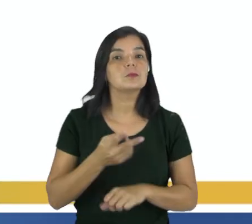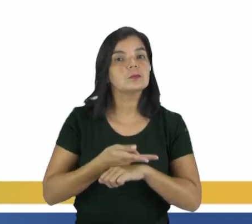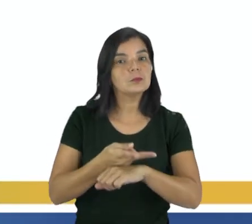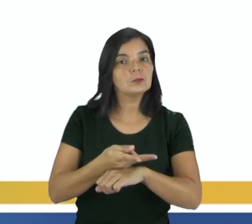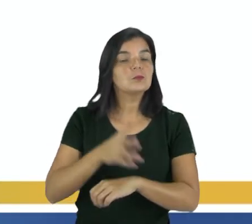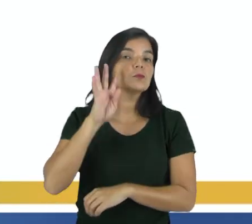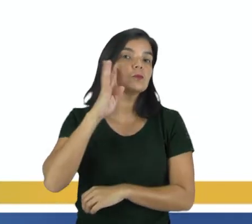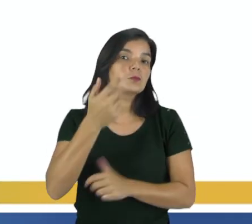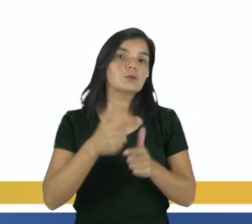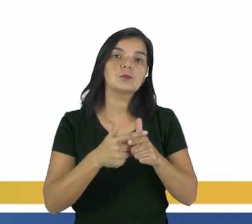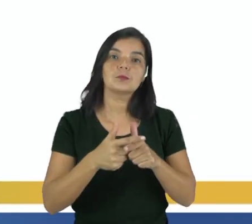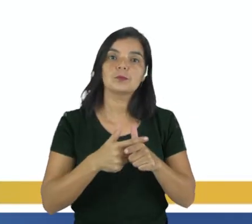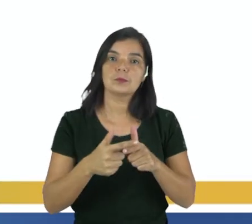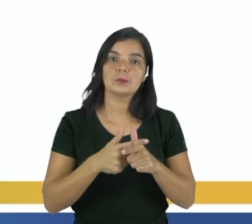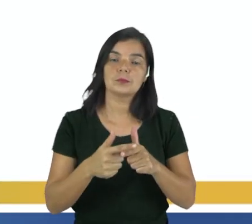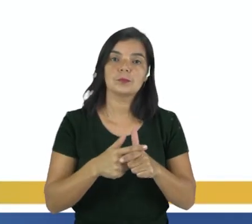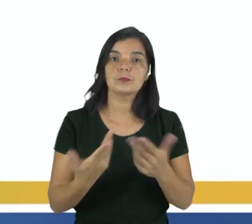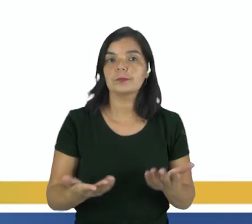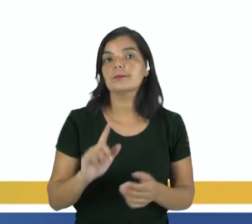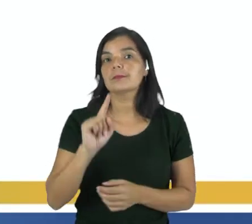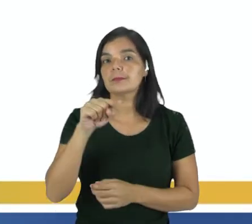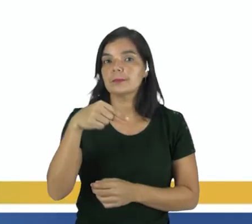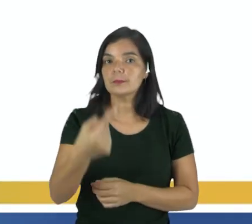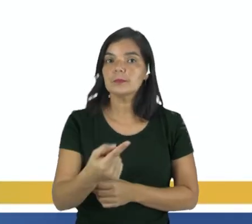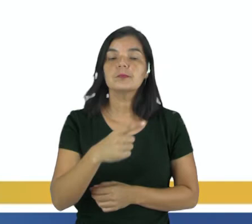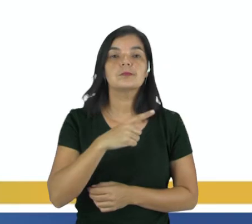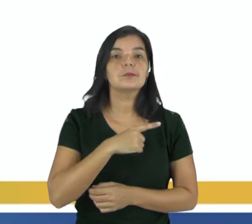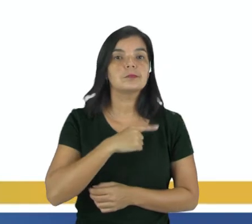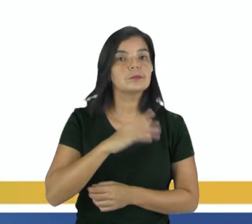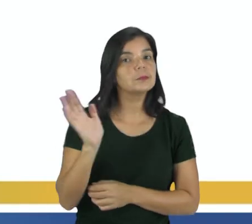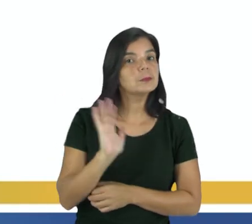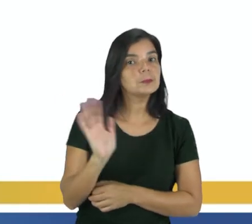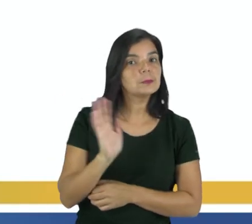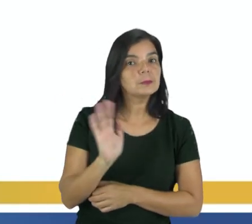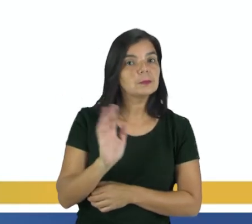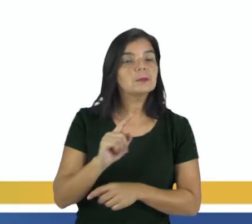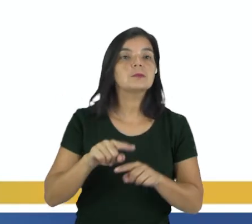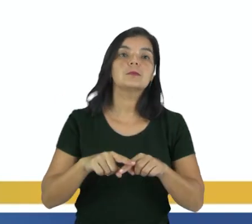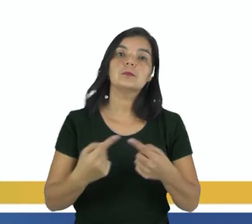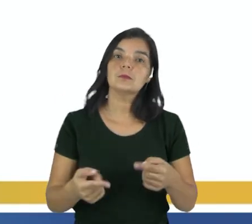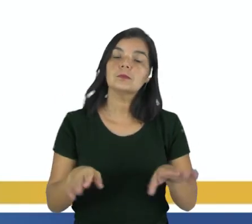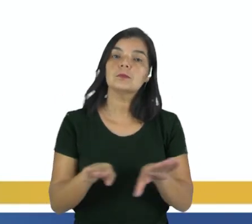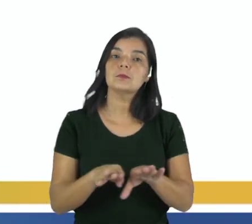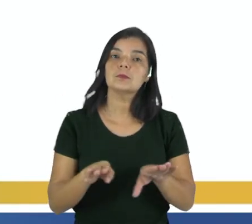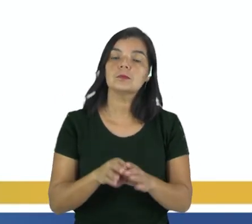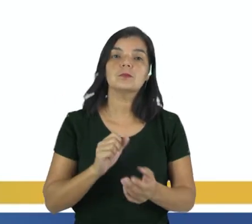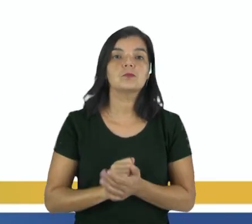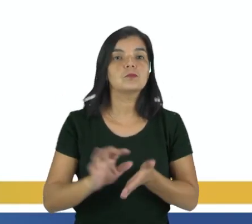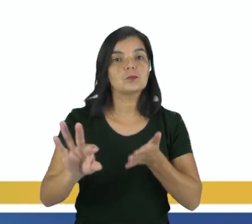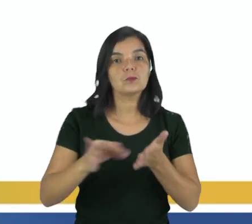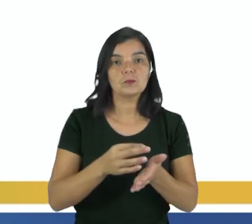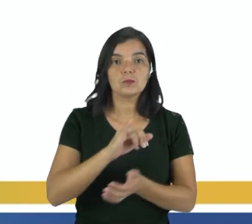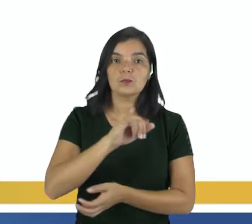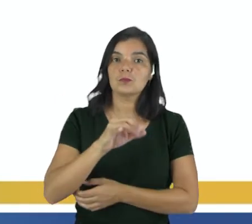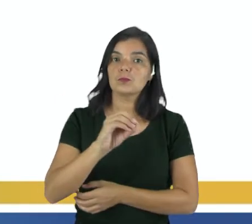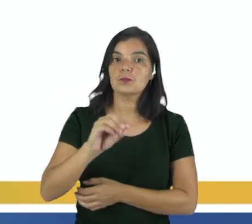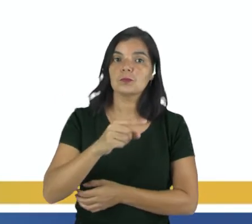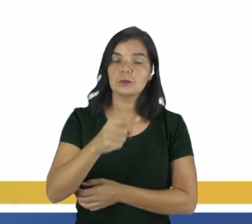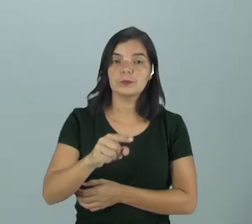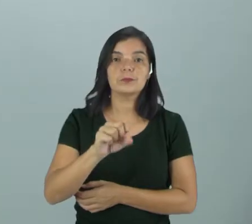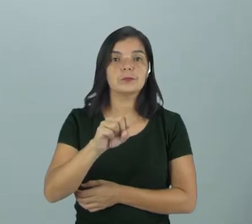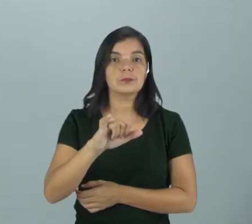uma solução para o problema. Tá? Logo mais tem a despedida, sem mais, e a assinatura João da